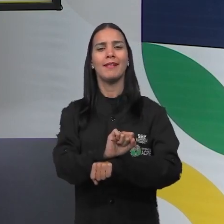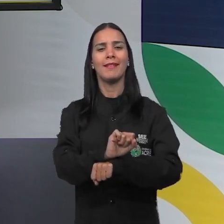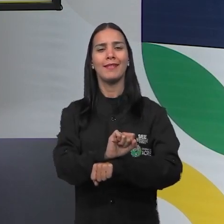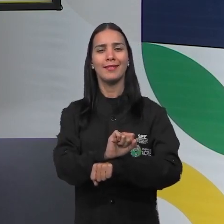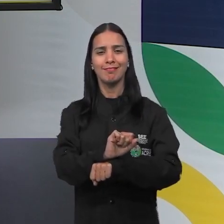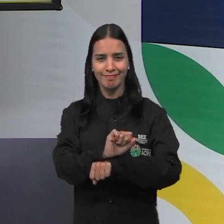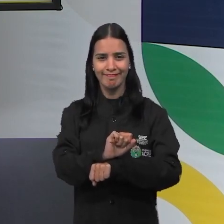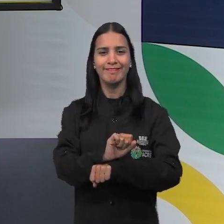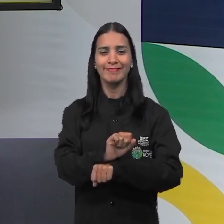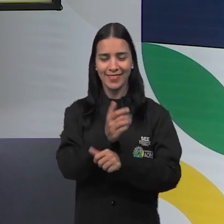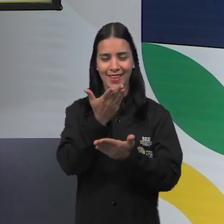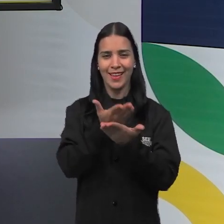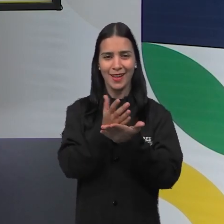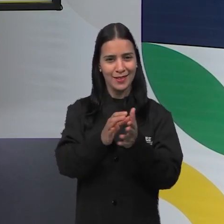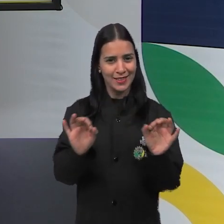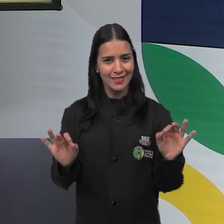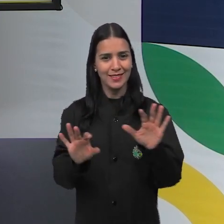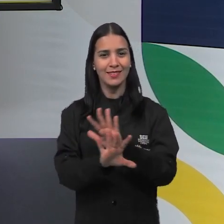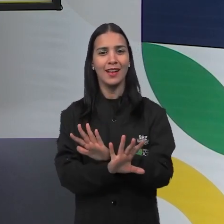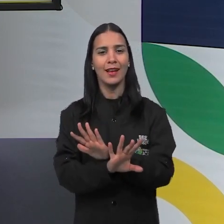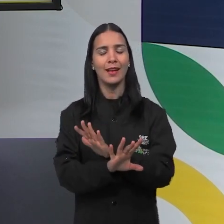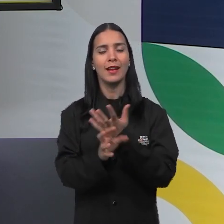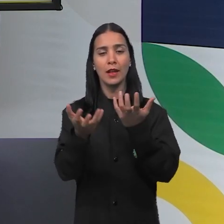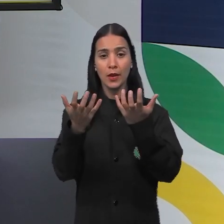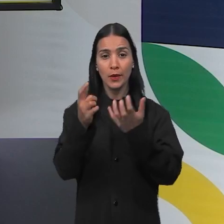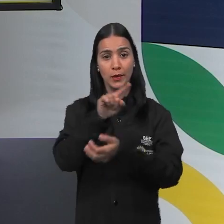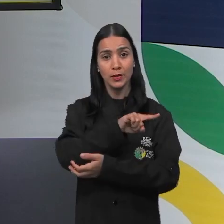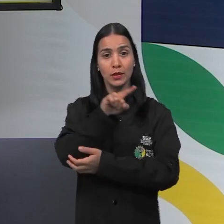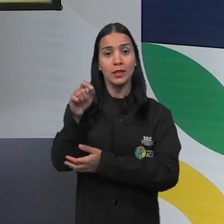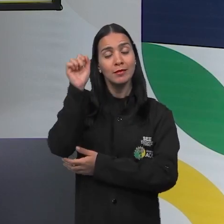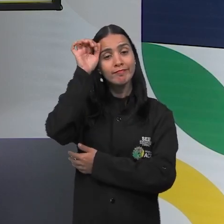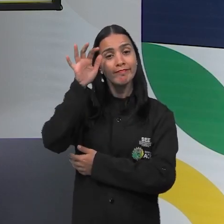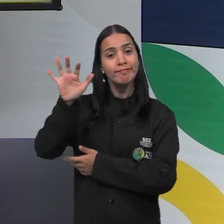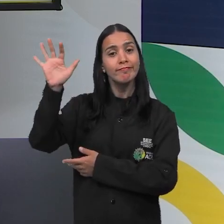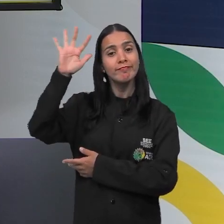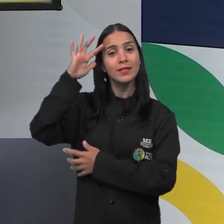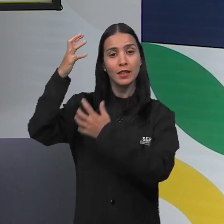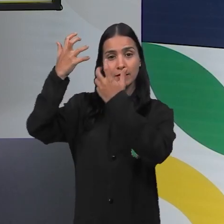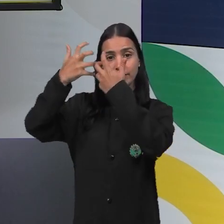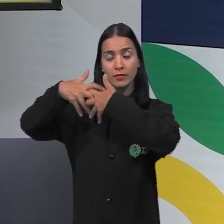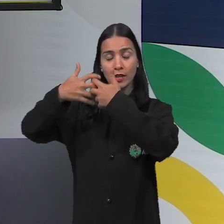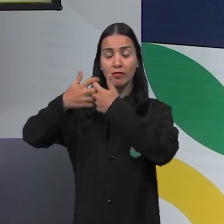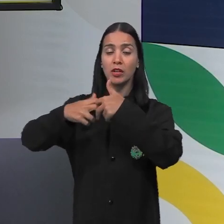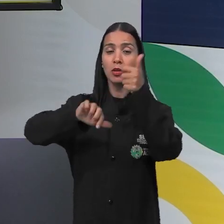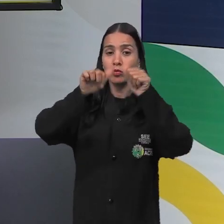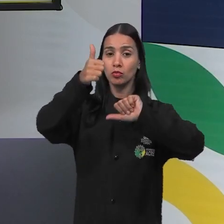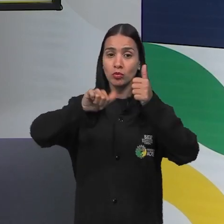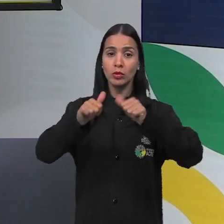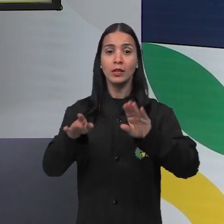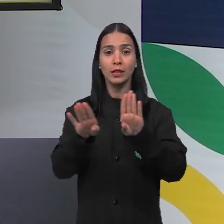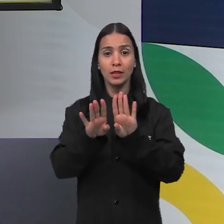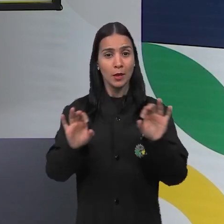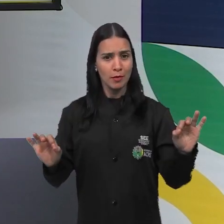pausar essa aula, porque eu quero que você reflita, analise e fique pronto para